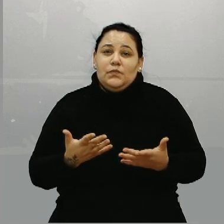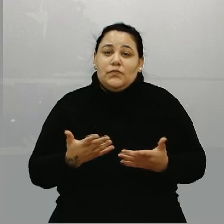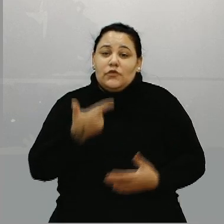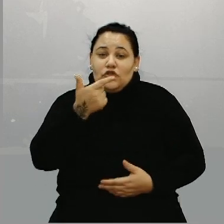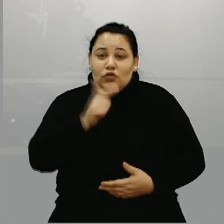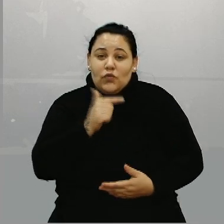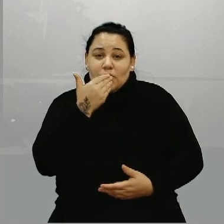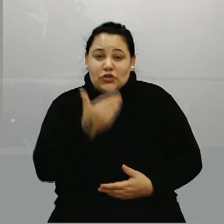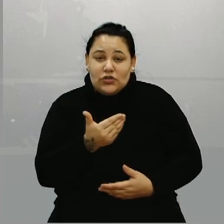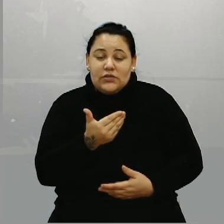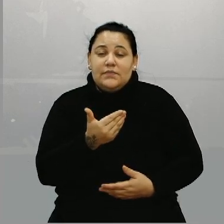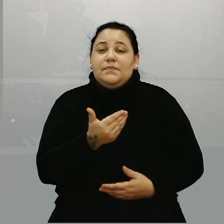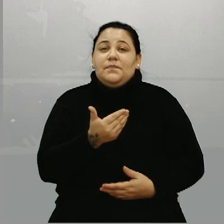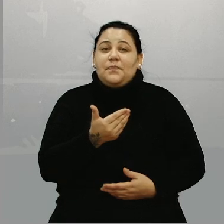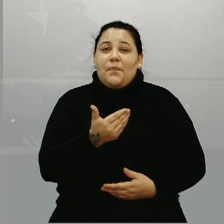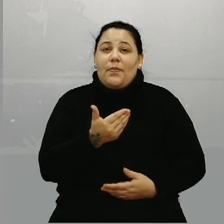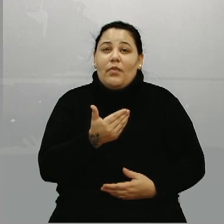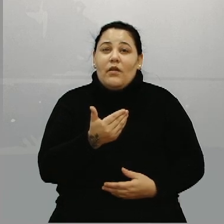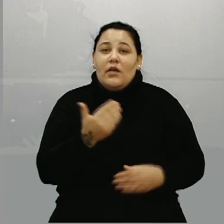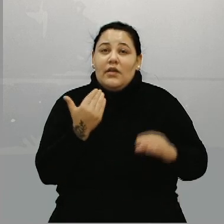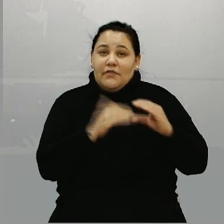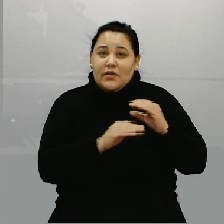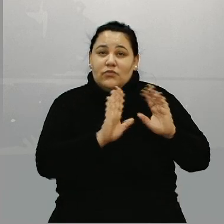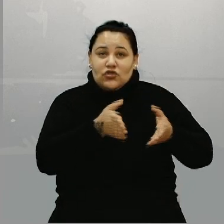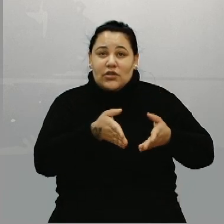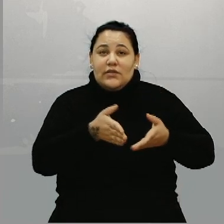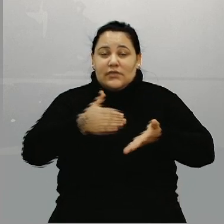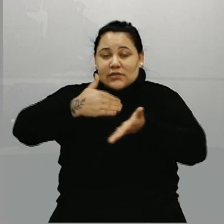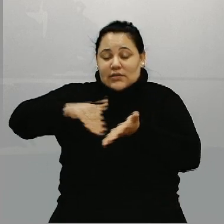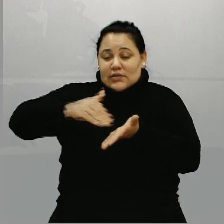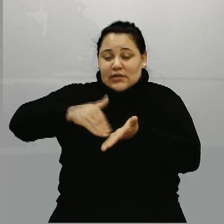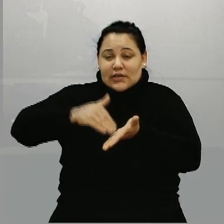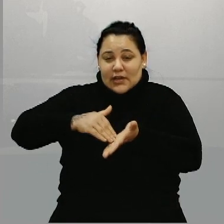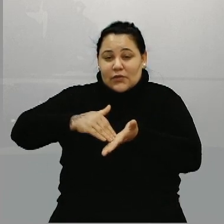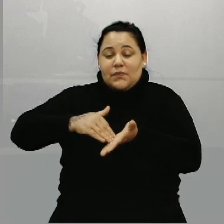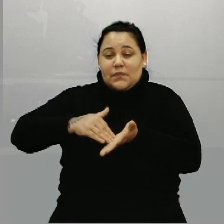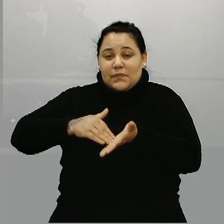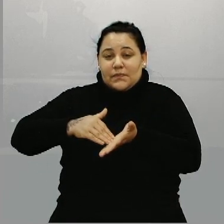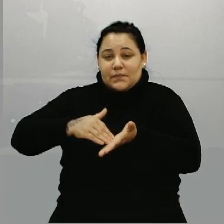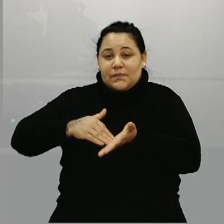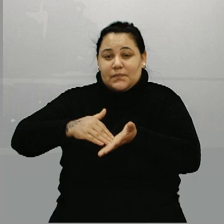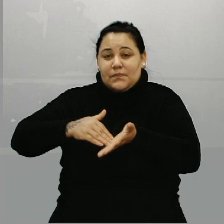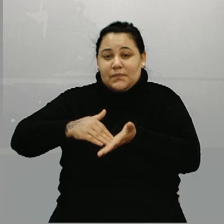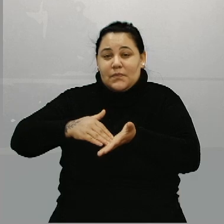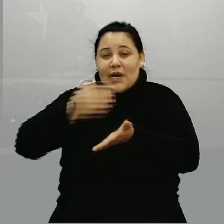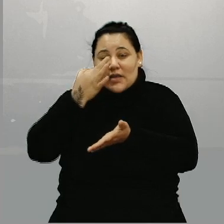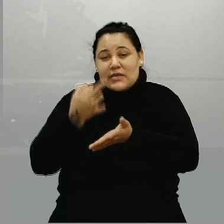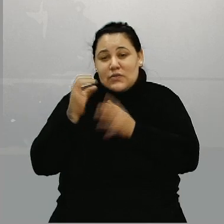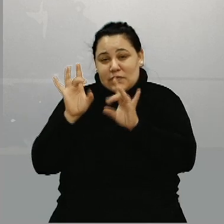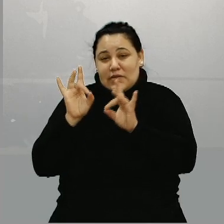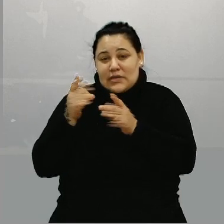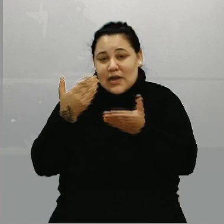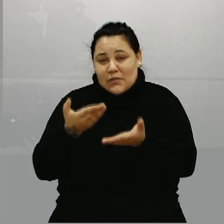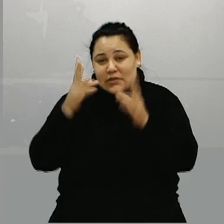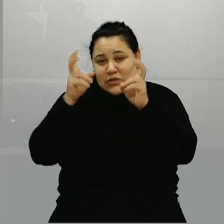né? E aqui encaminhamos ao secretário Willem Bring para que dê atenção a este